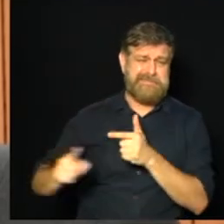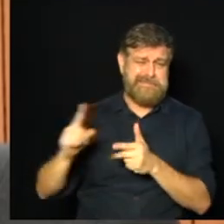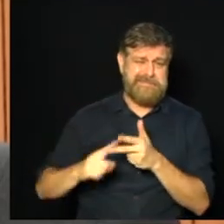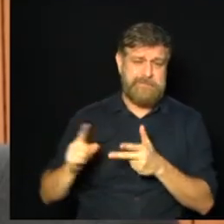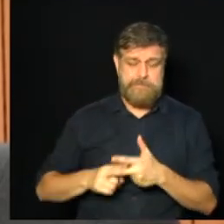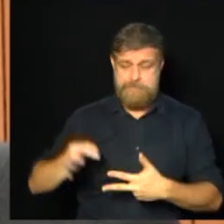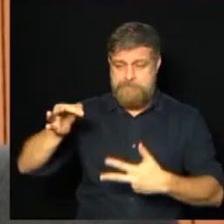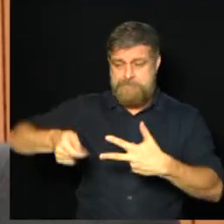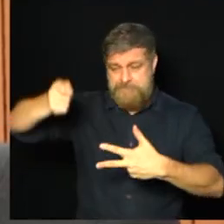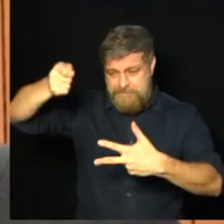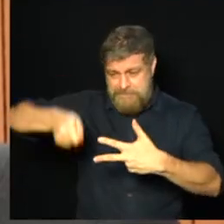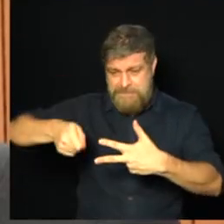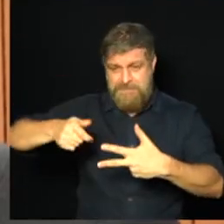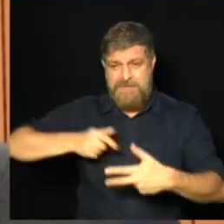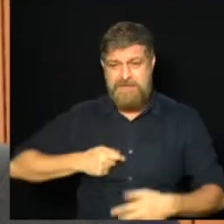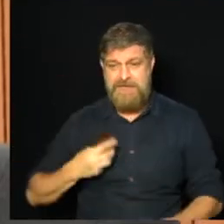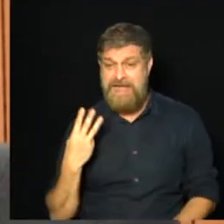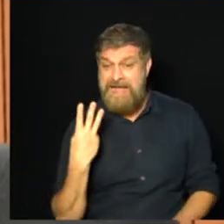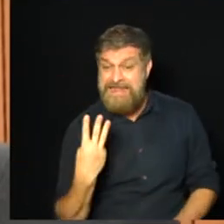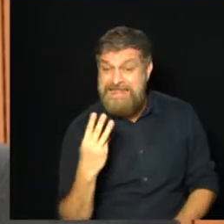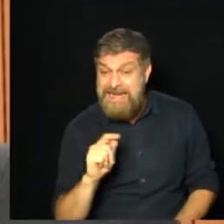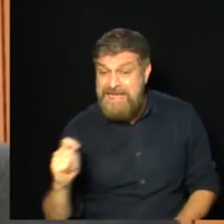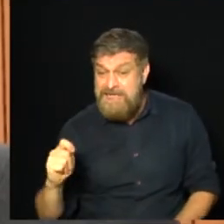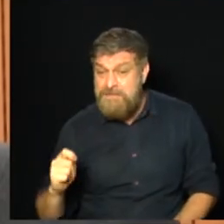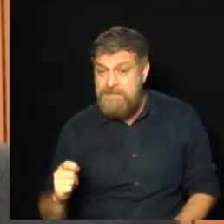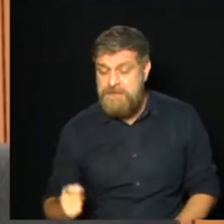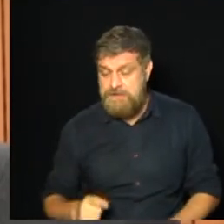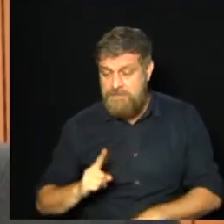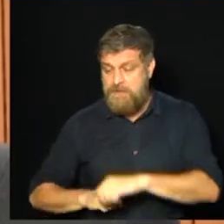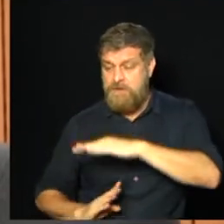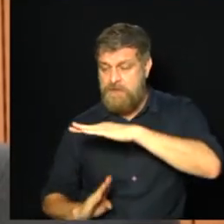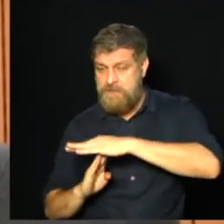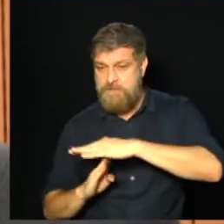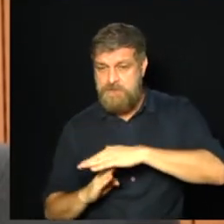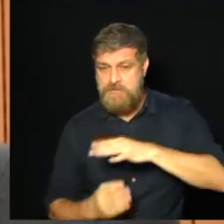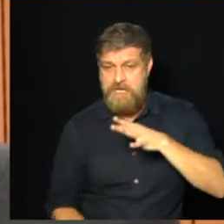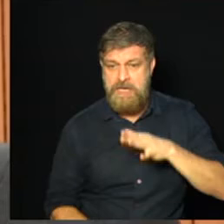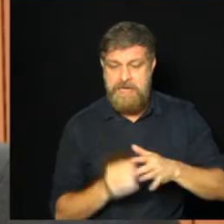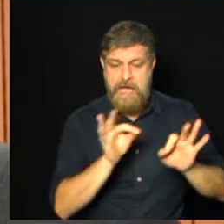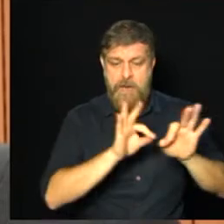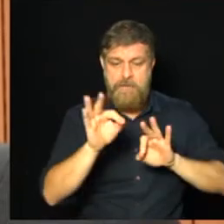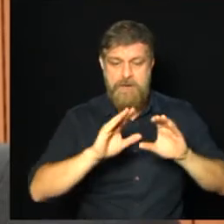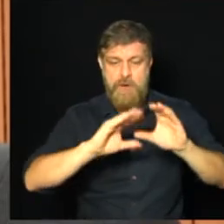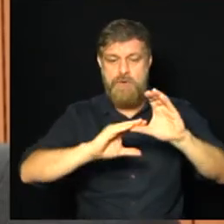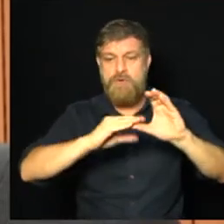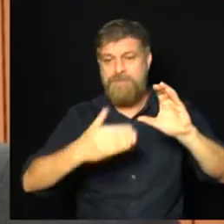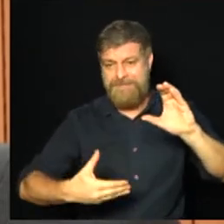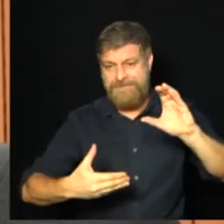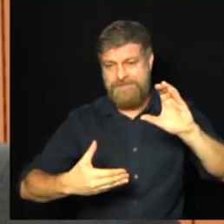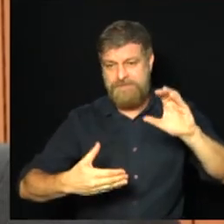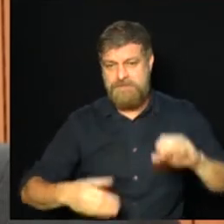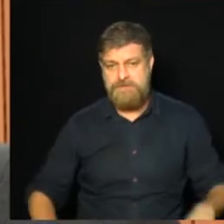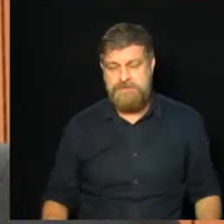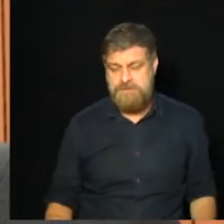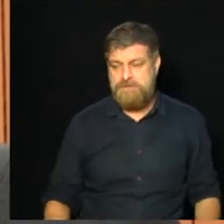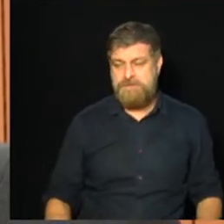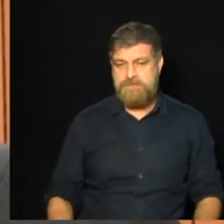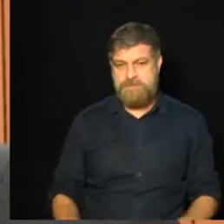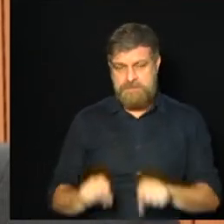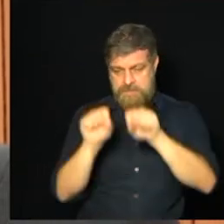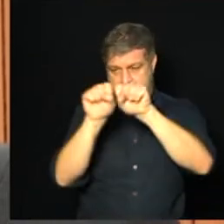de Justiça tinha dado 3 meses para que seja implantado um projeto dos comissionados pela rede Mário